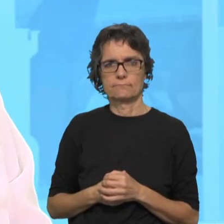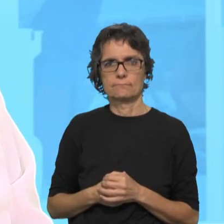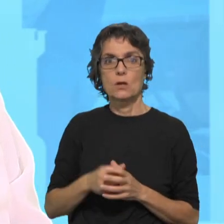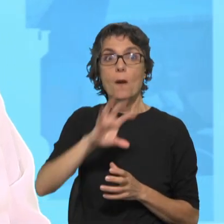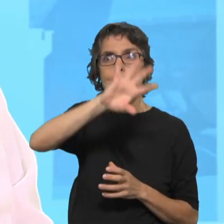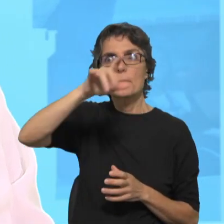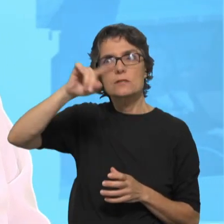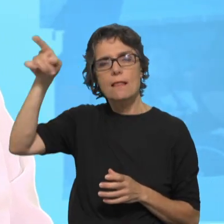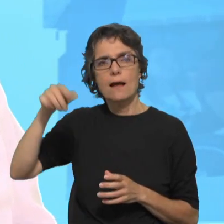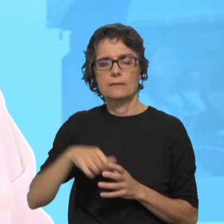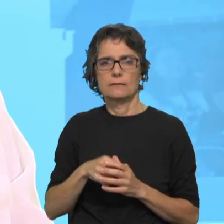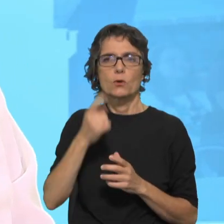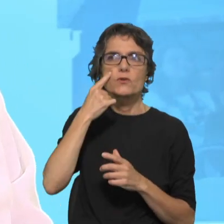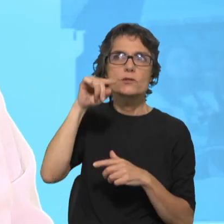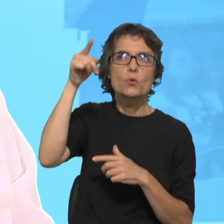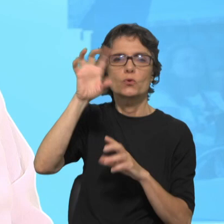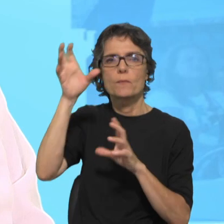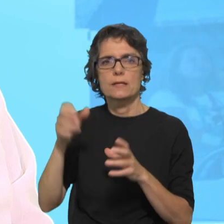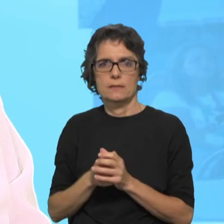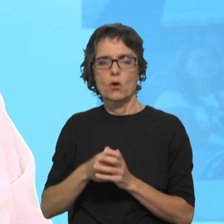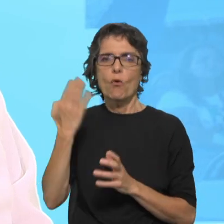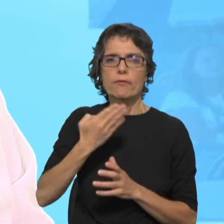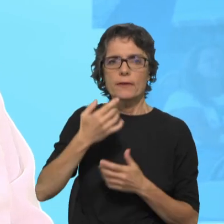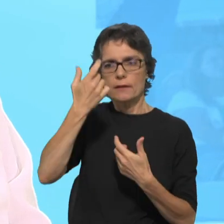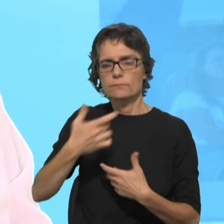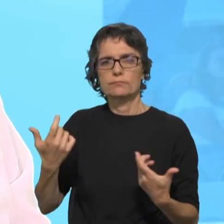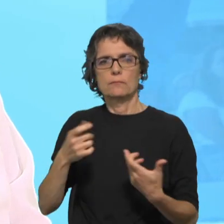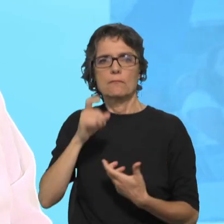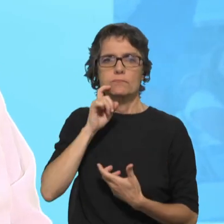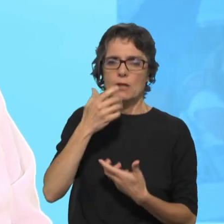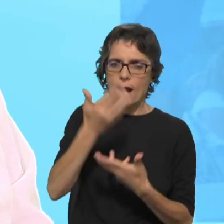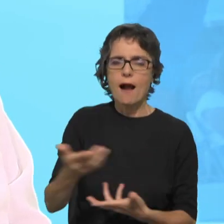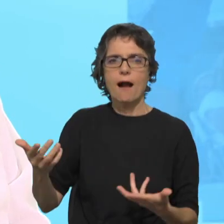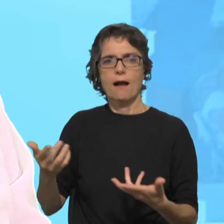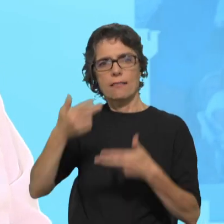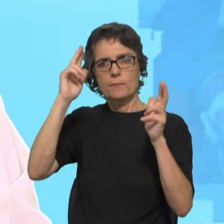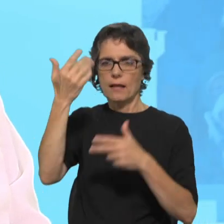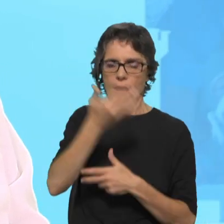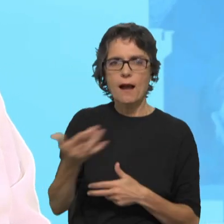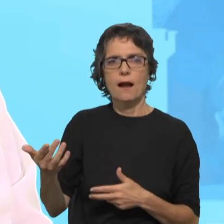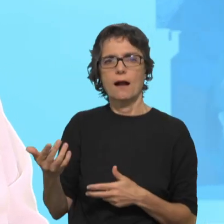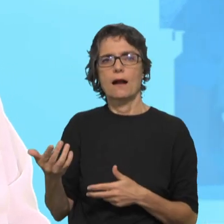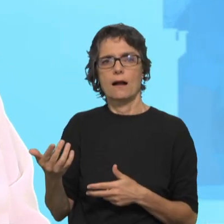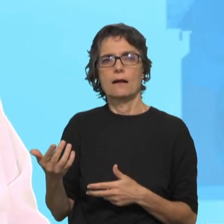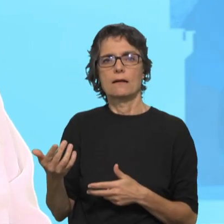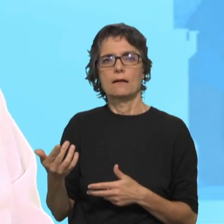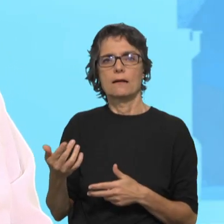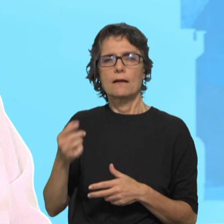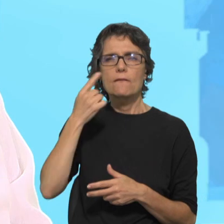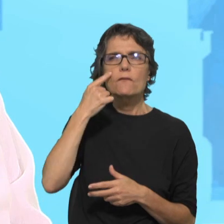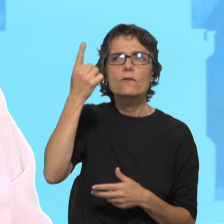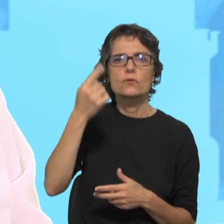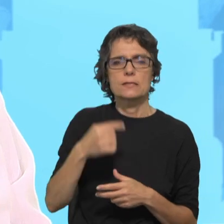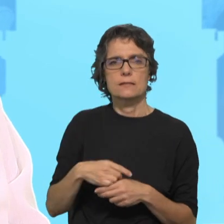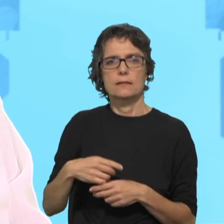países onde se vive melhor, onde os direitos individuais, as garantias, as liberdades fundamentais são asseguradas.